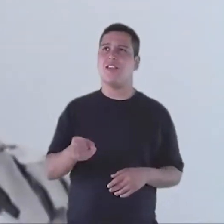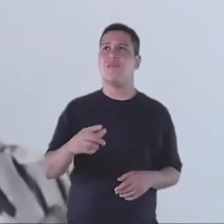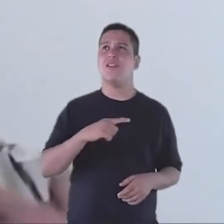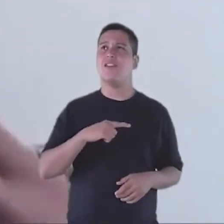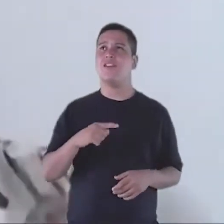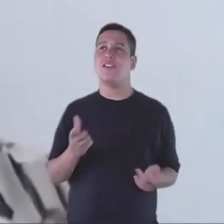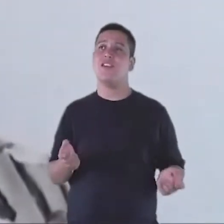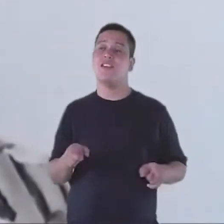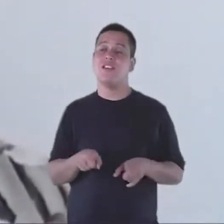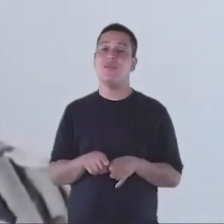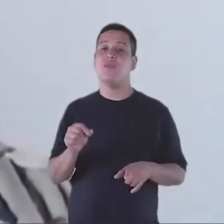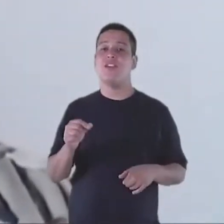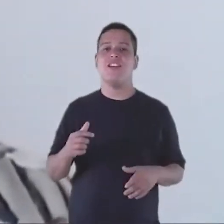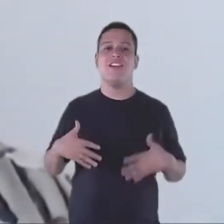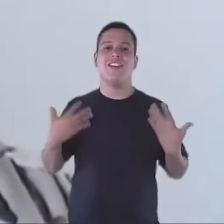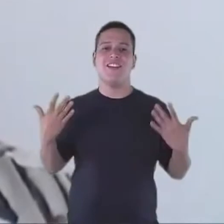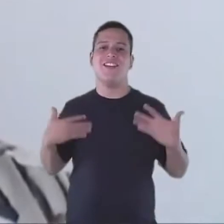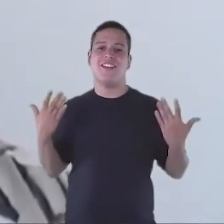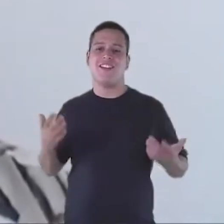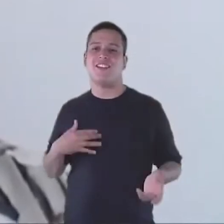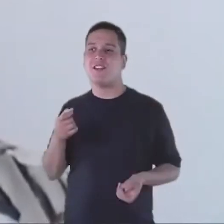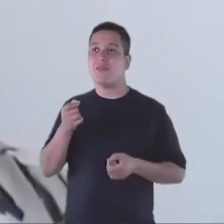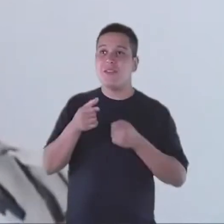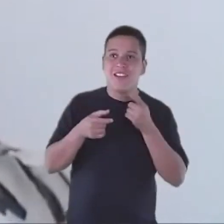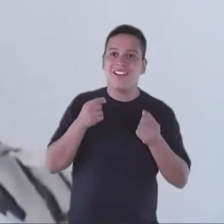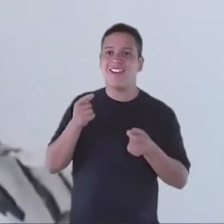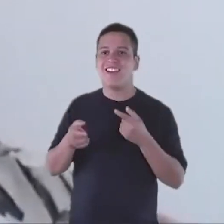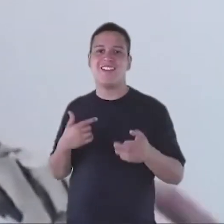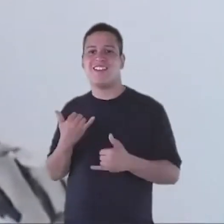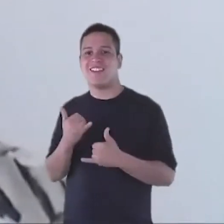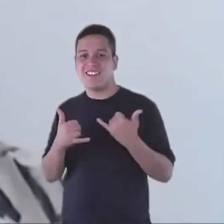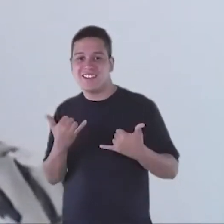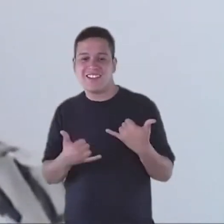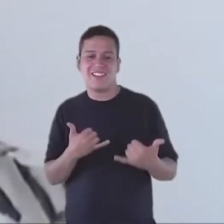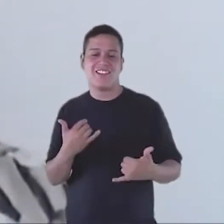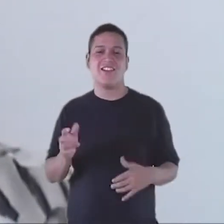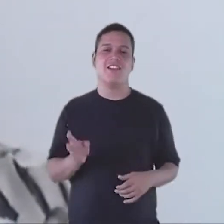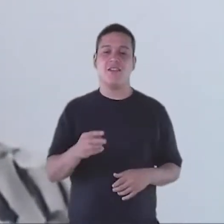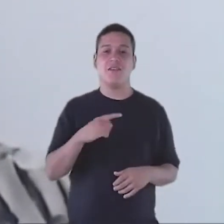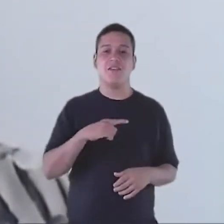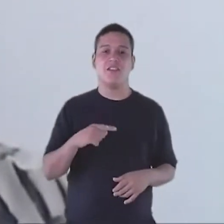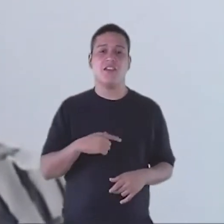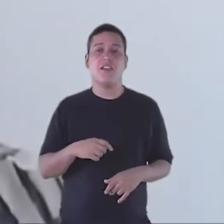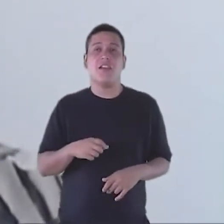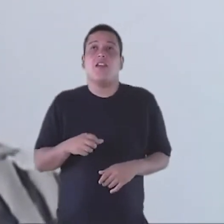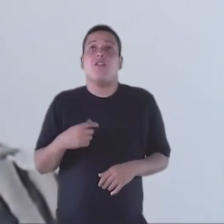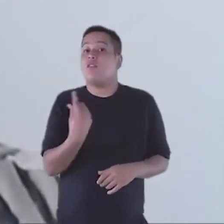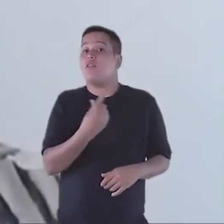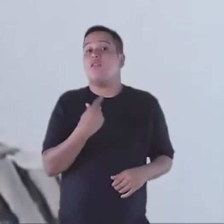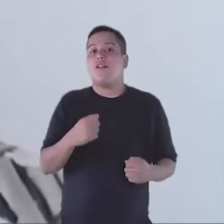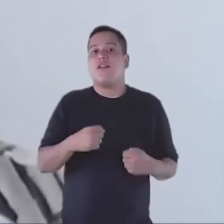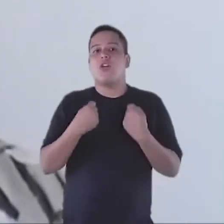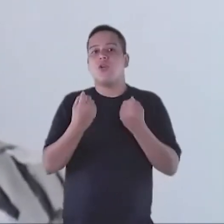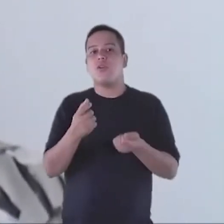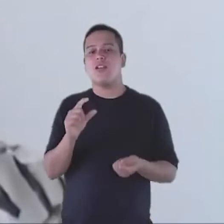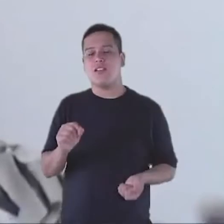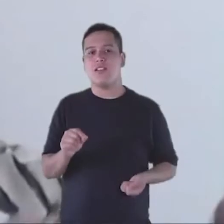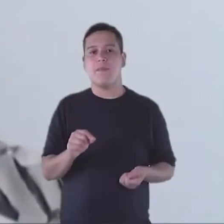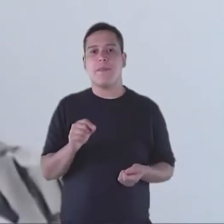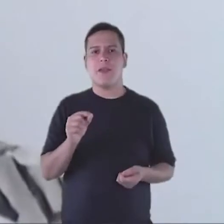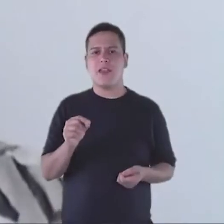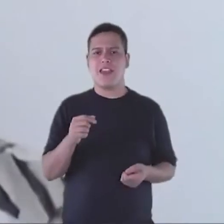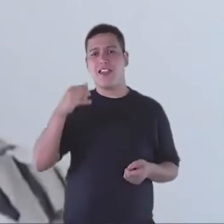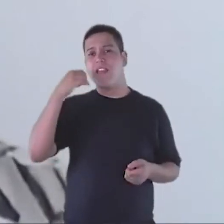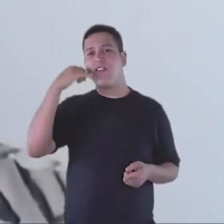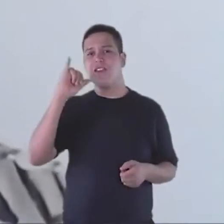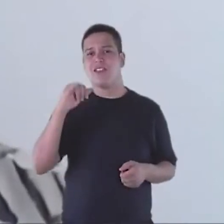E nunca rir do outro. É deixar o outro à vontade